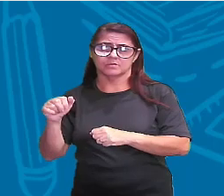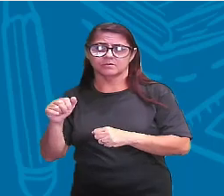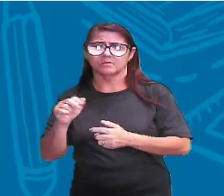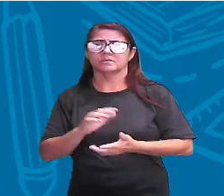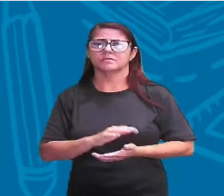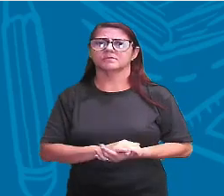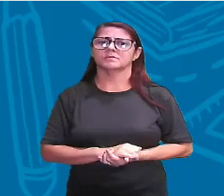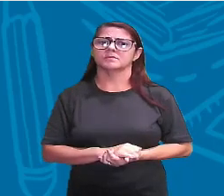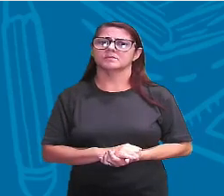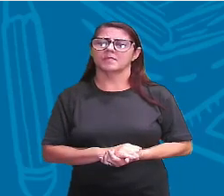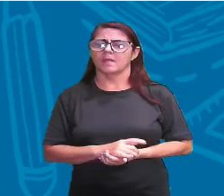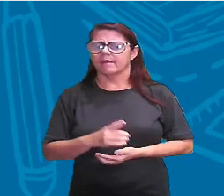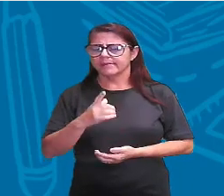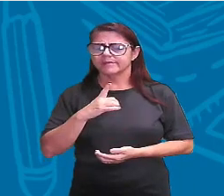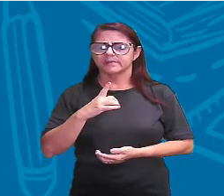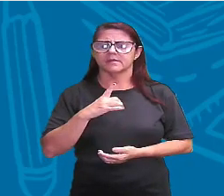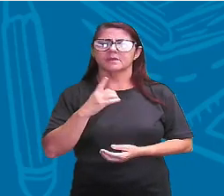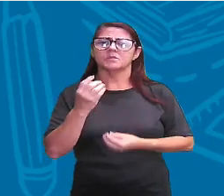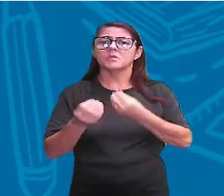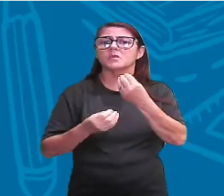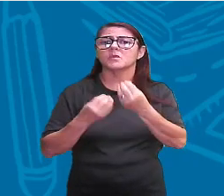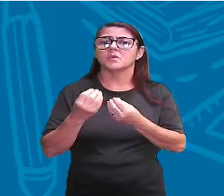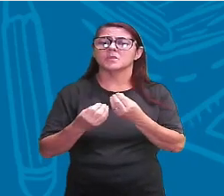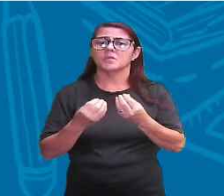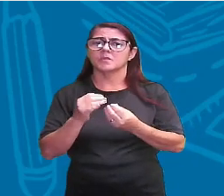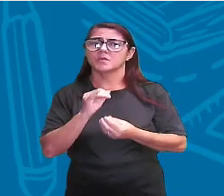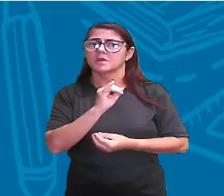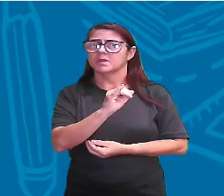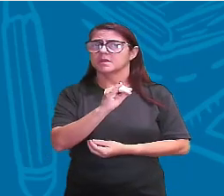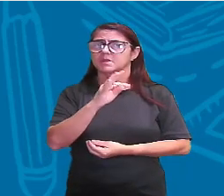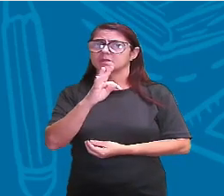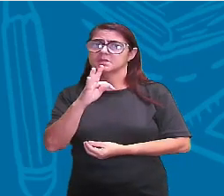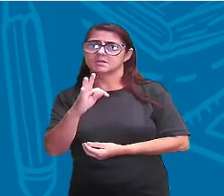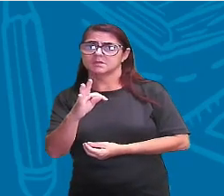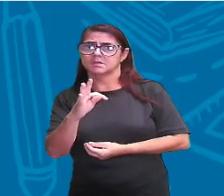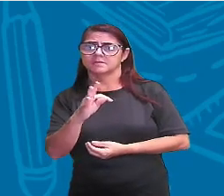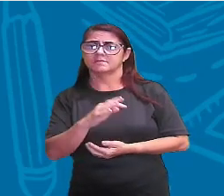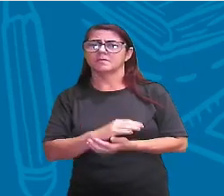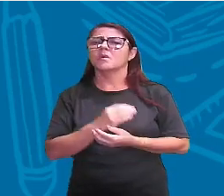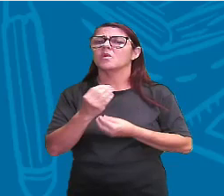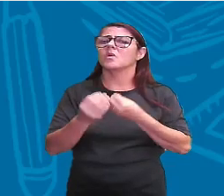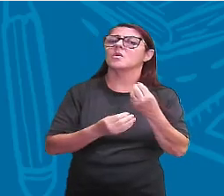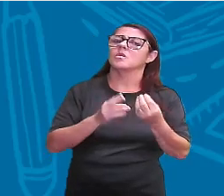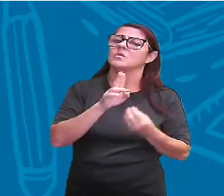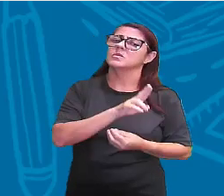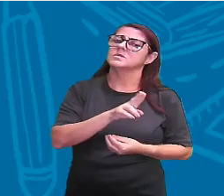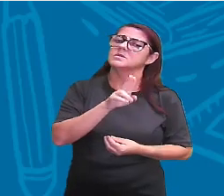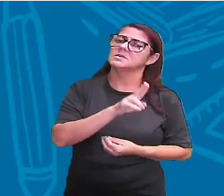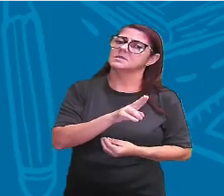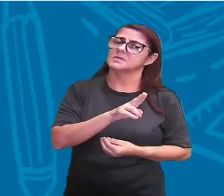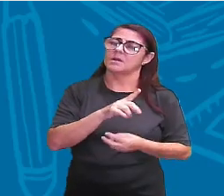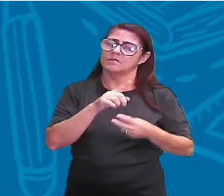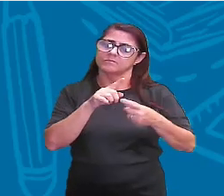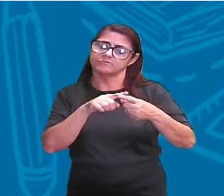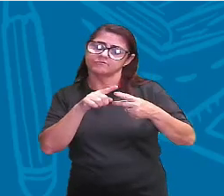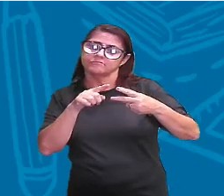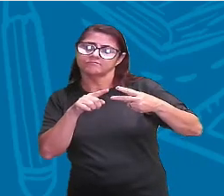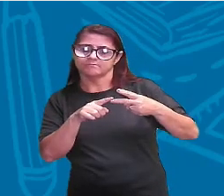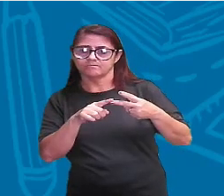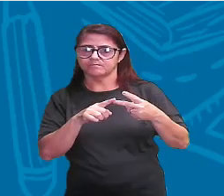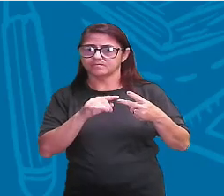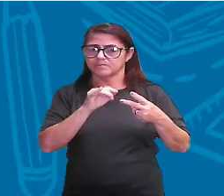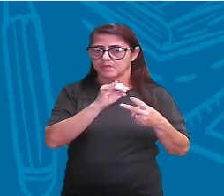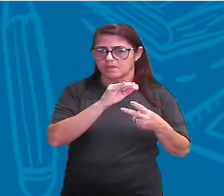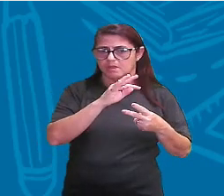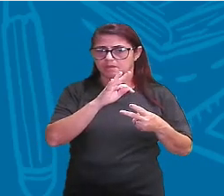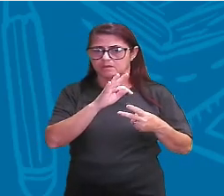Bom, temos aí a forma de it e a forma de one. Quando é que eu utilizo um e quando é que eu utilizo o outro? Nota que no início